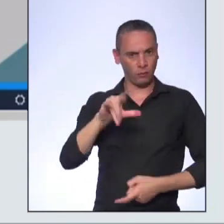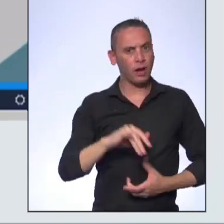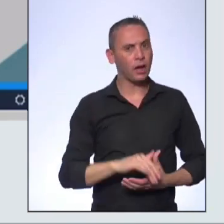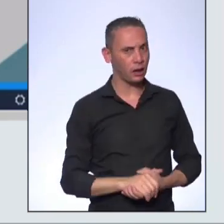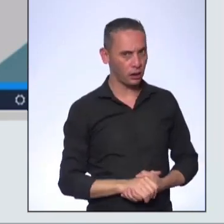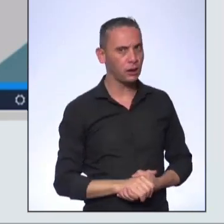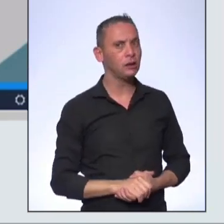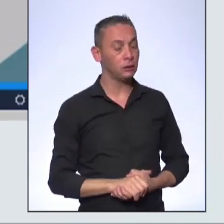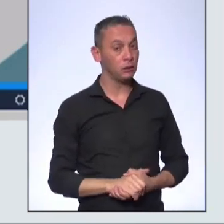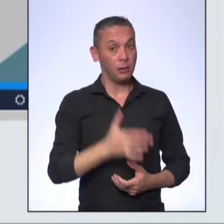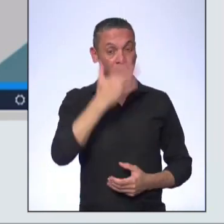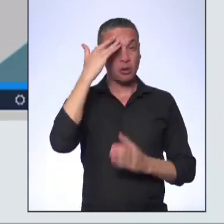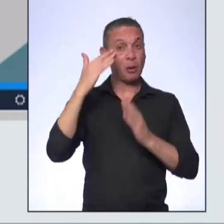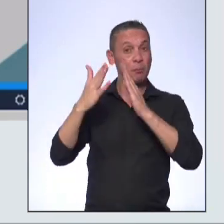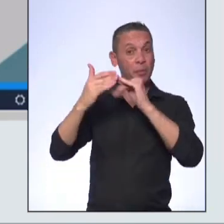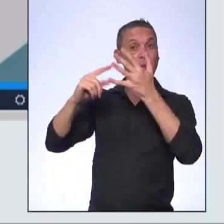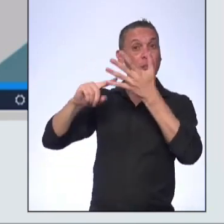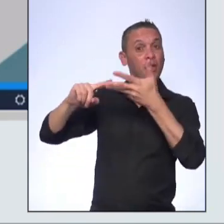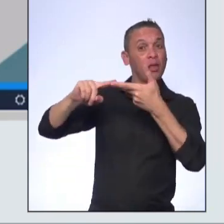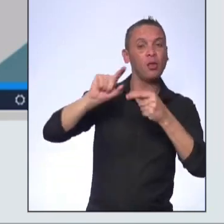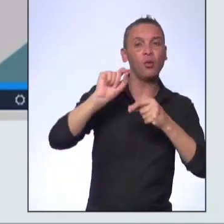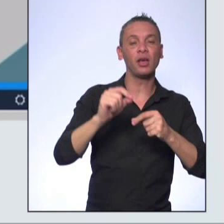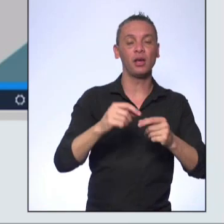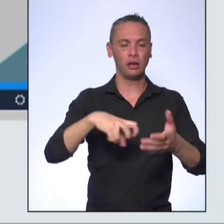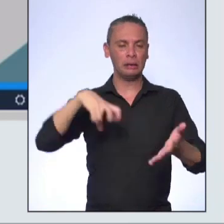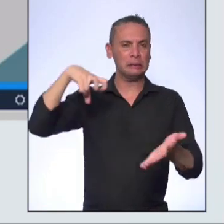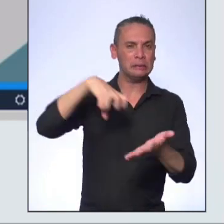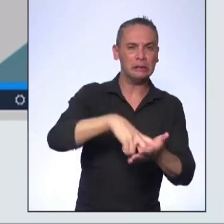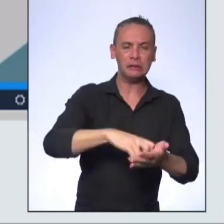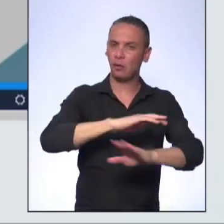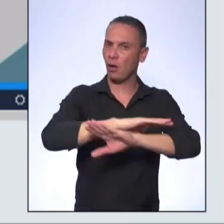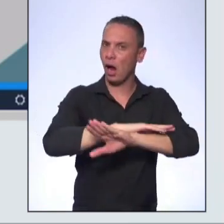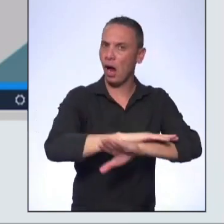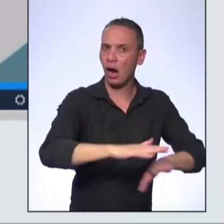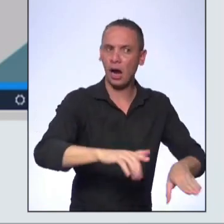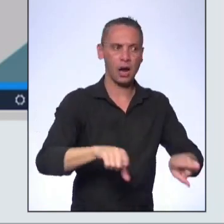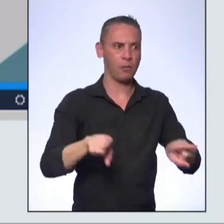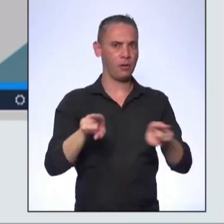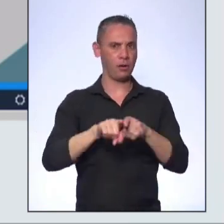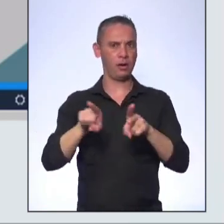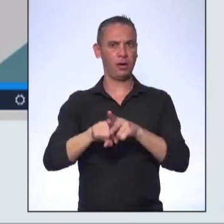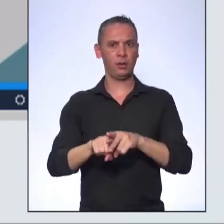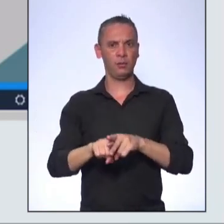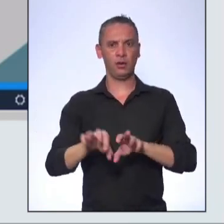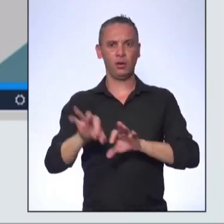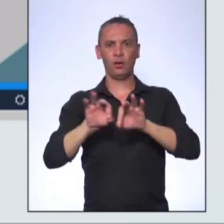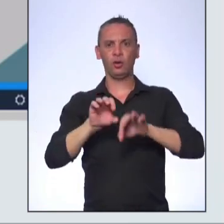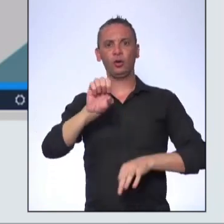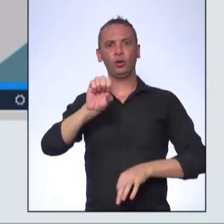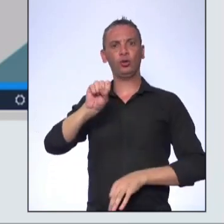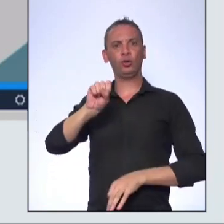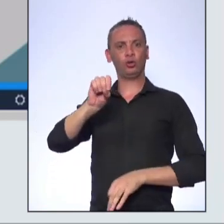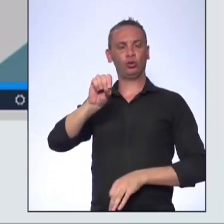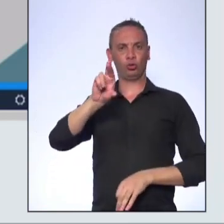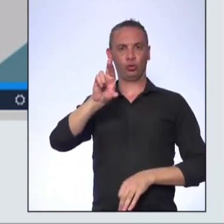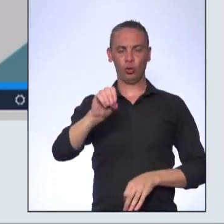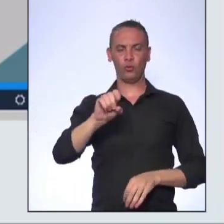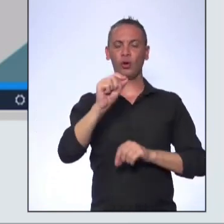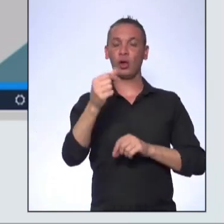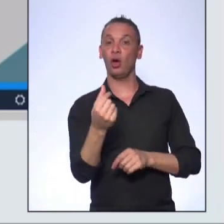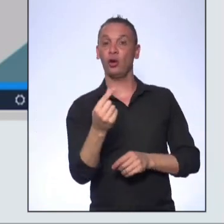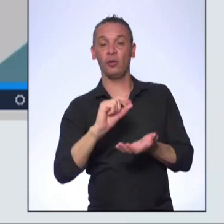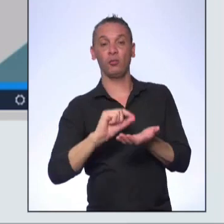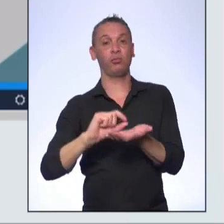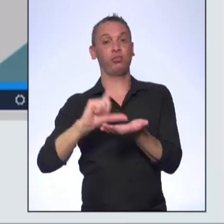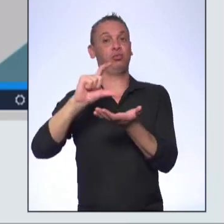principais reivindicações eram a abolição dos castigos corporais e o aumento do soldo. Soldo é o vencimento recebido